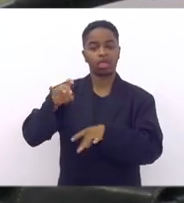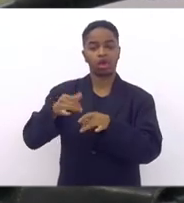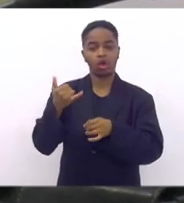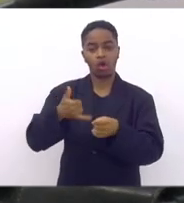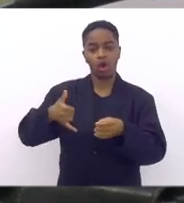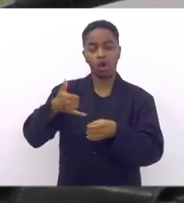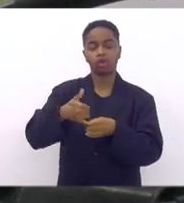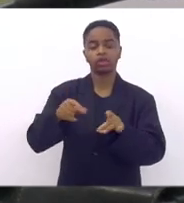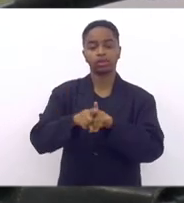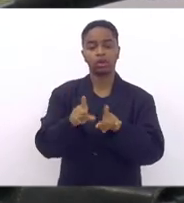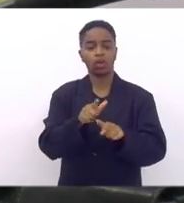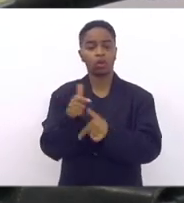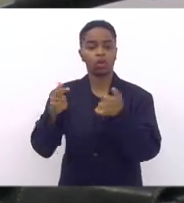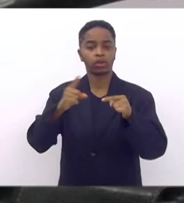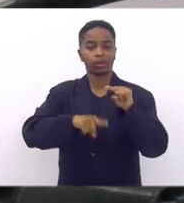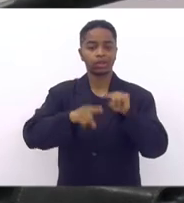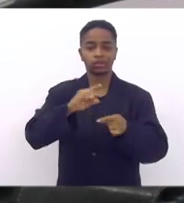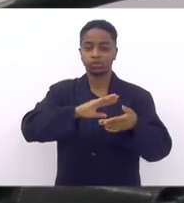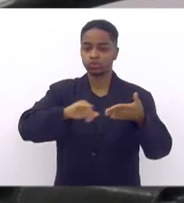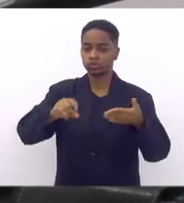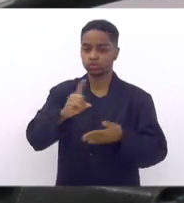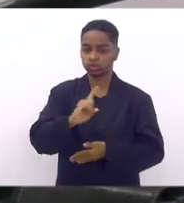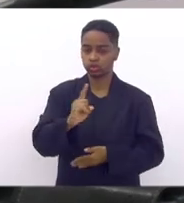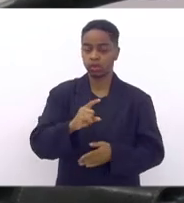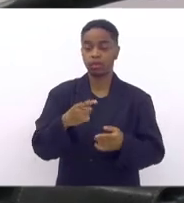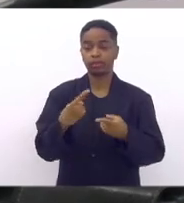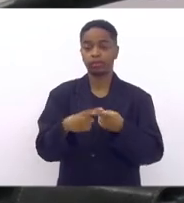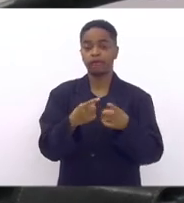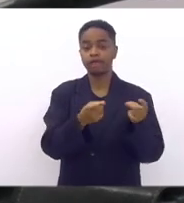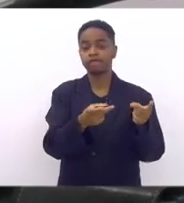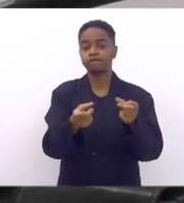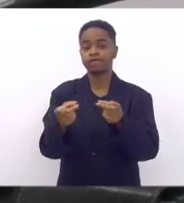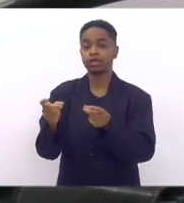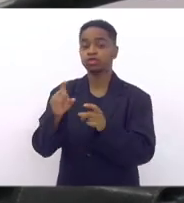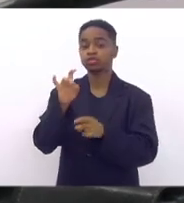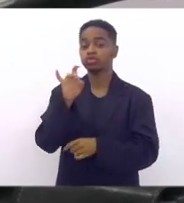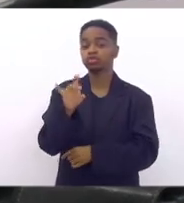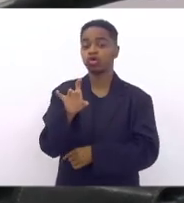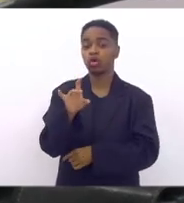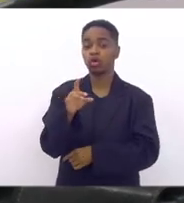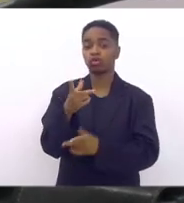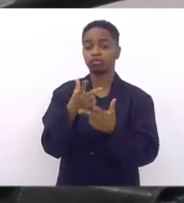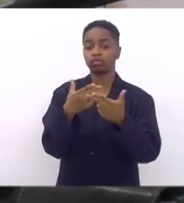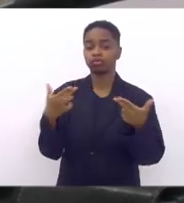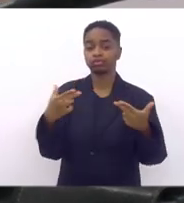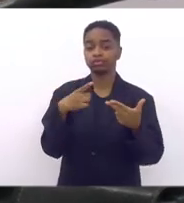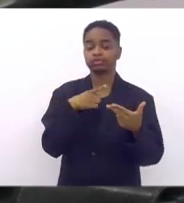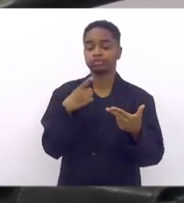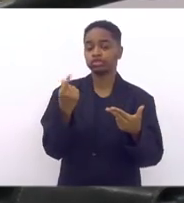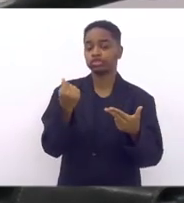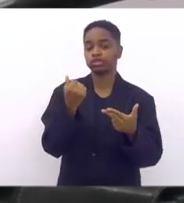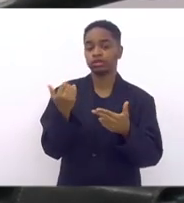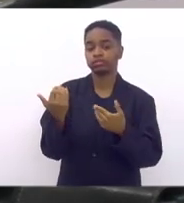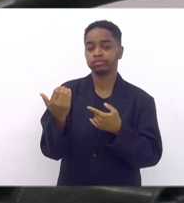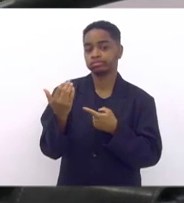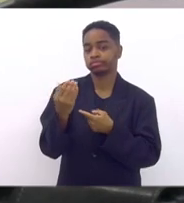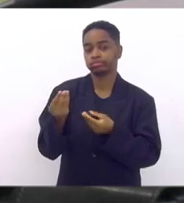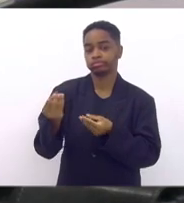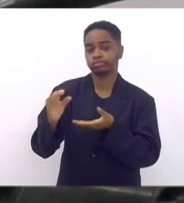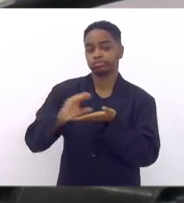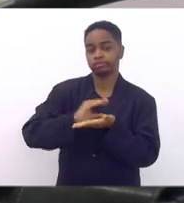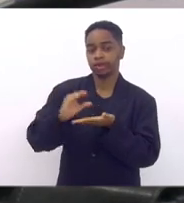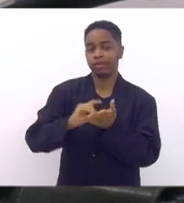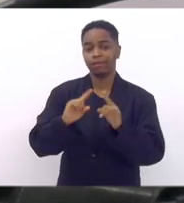substâncias químicas não foram retiradas então foi feito o leilão para retirar aquele que dava mais lucro que era o aço e alumínio as outras deixam